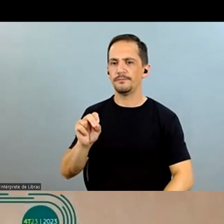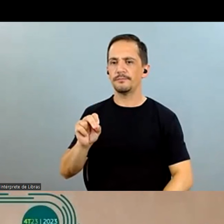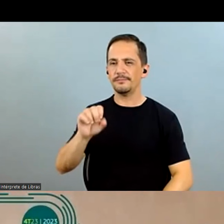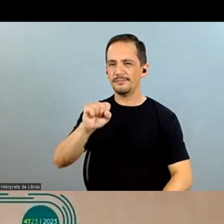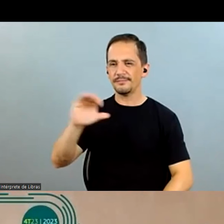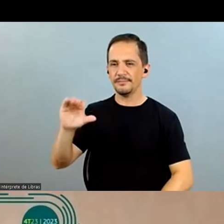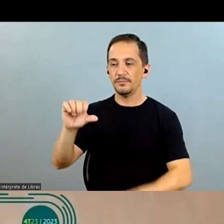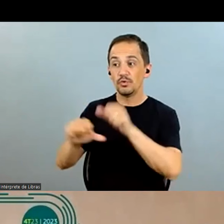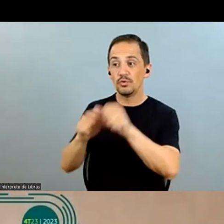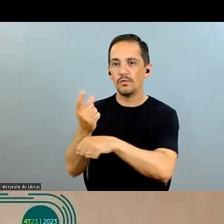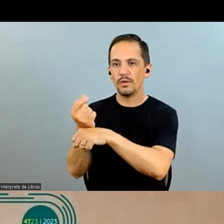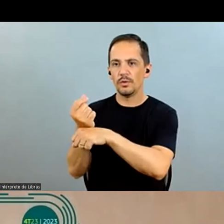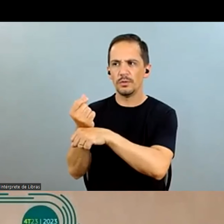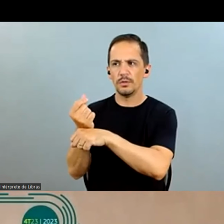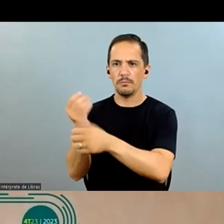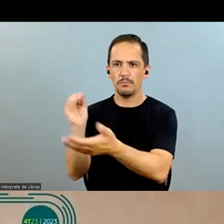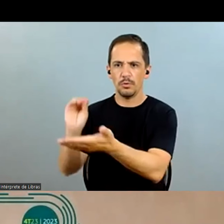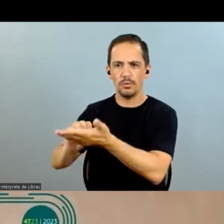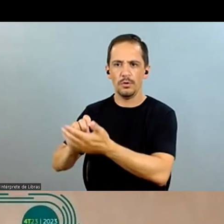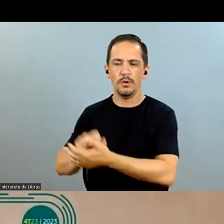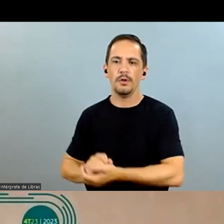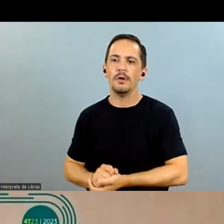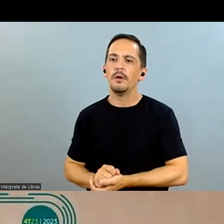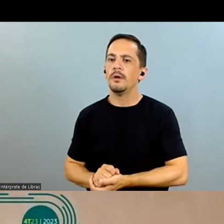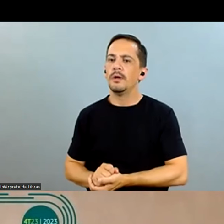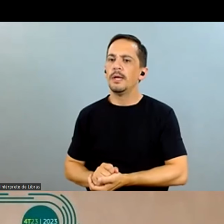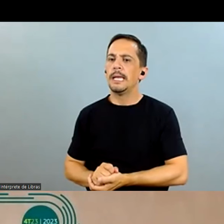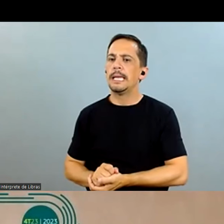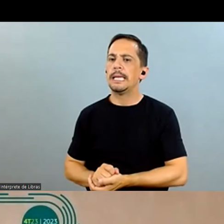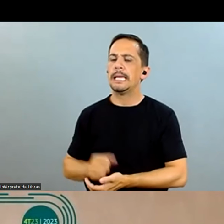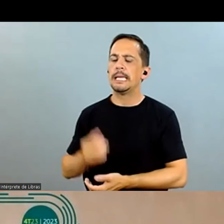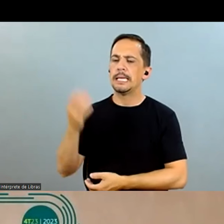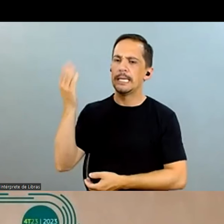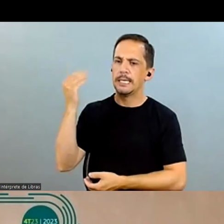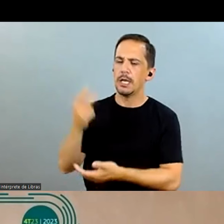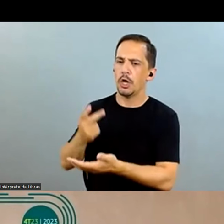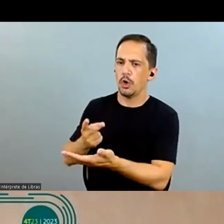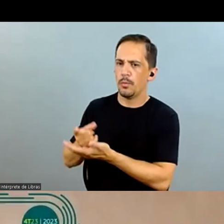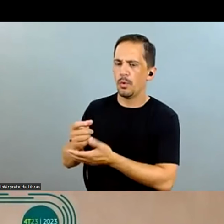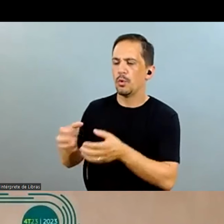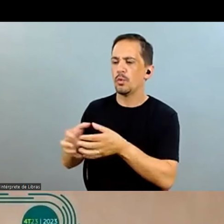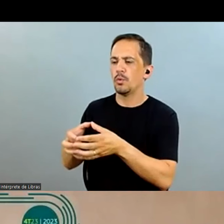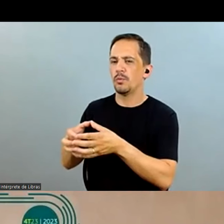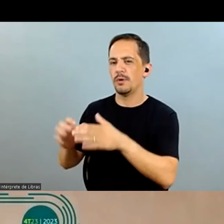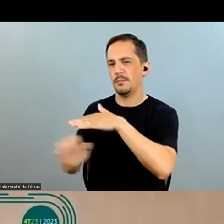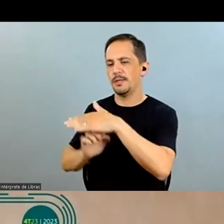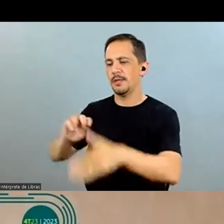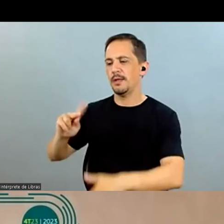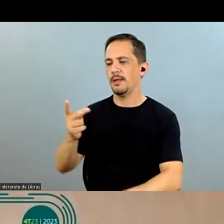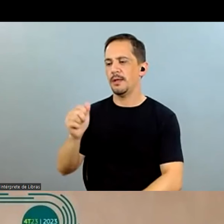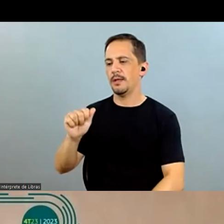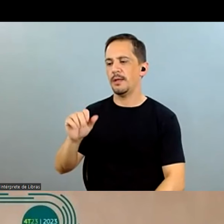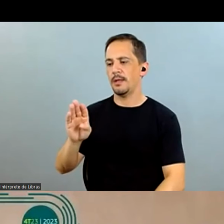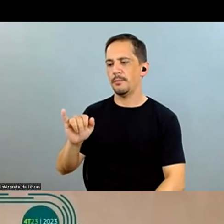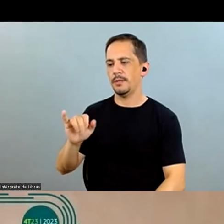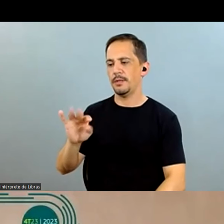cado por por acaso ele havia sido adquirido do grupo habita su eh na verdade assim esse ativo não é